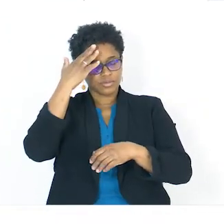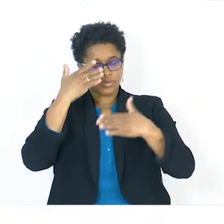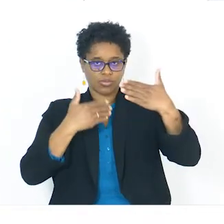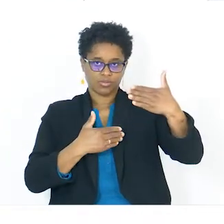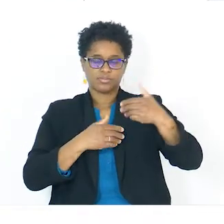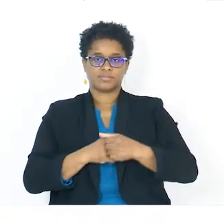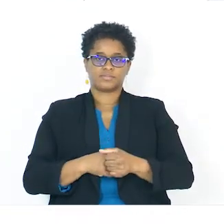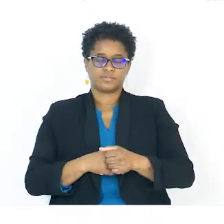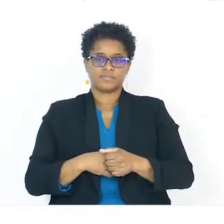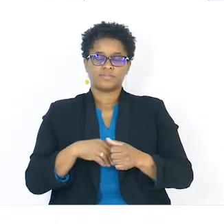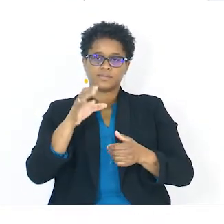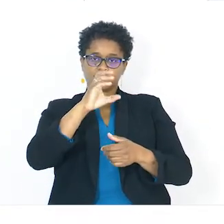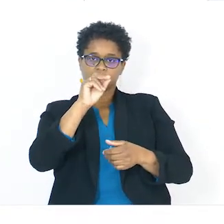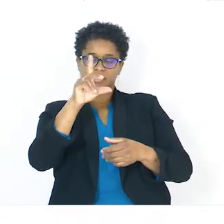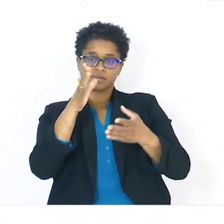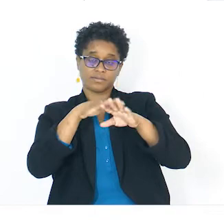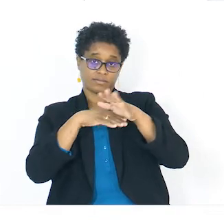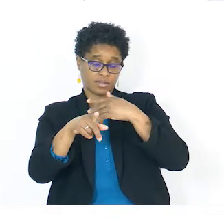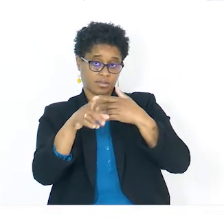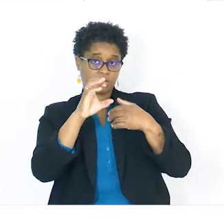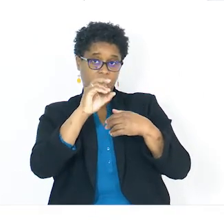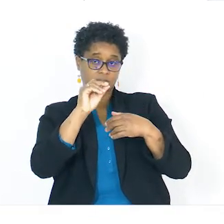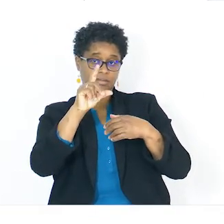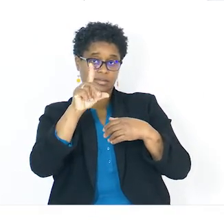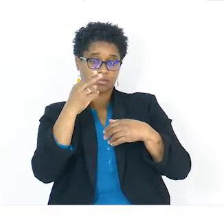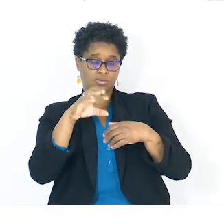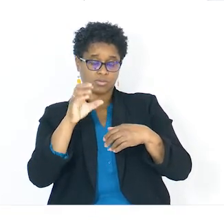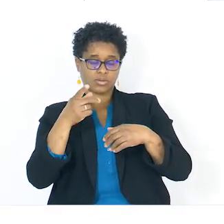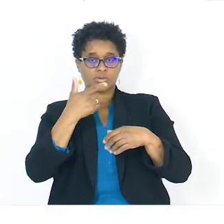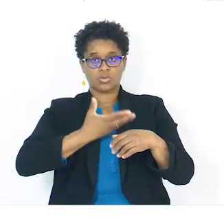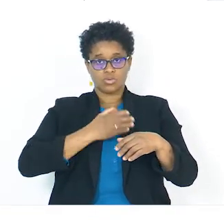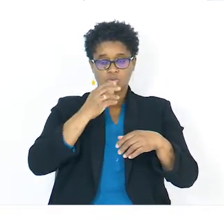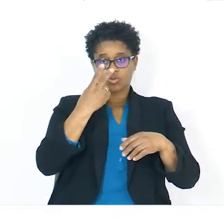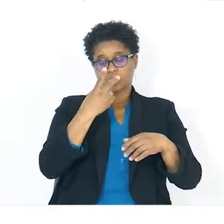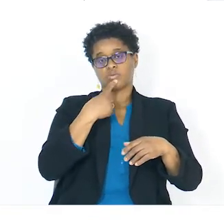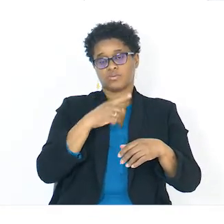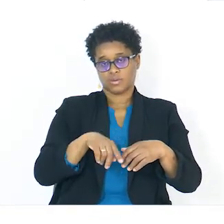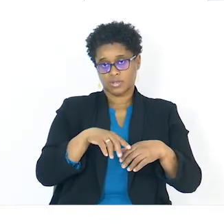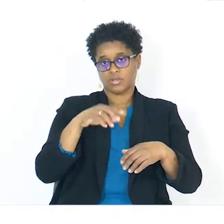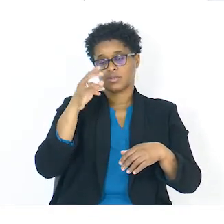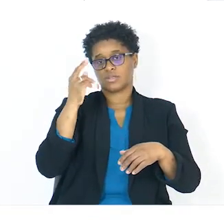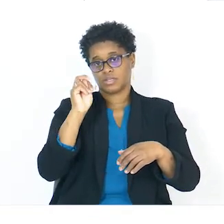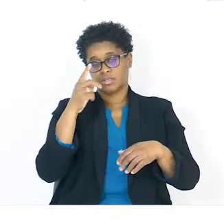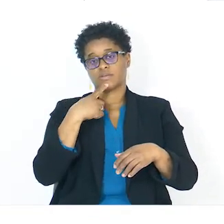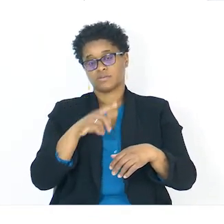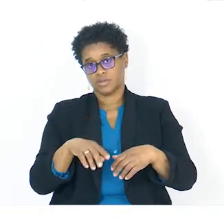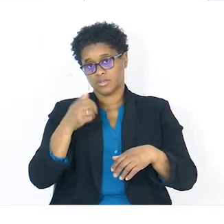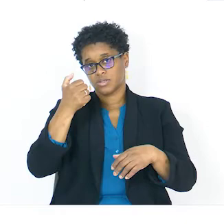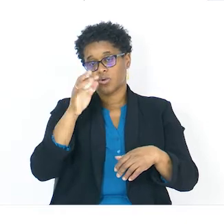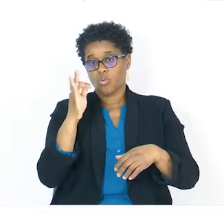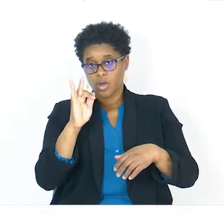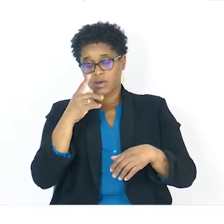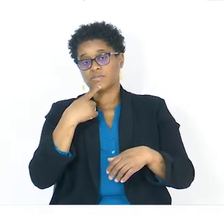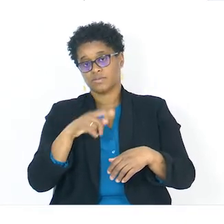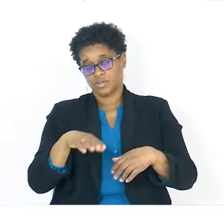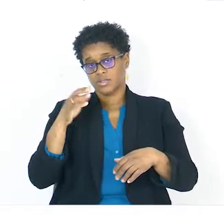Exercício número 1. Calculem o dobro, o triplo, o quádruplo e o quíntuplo de